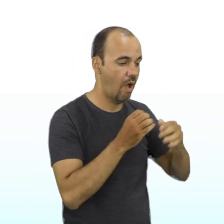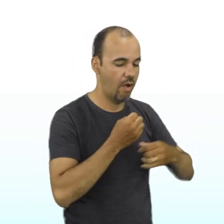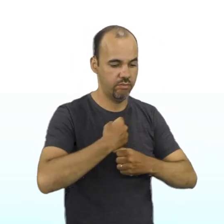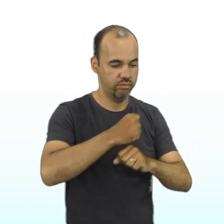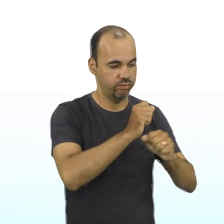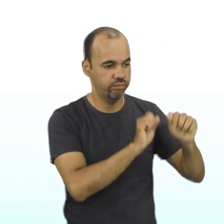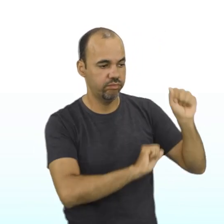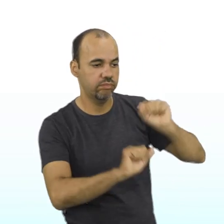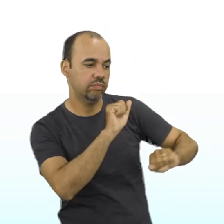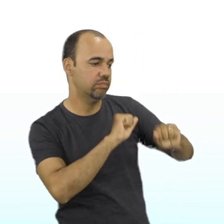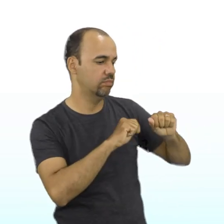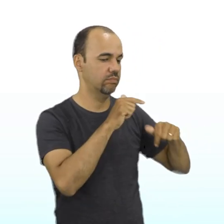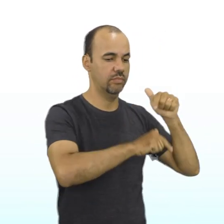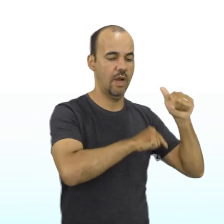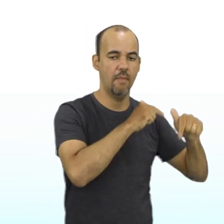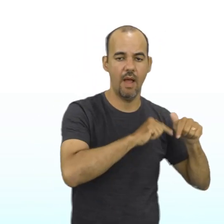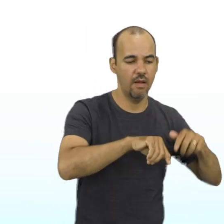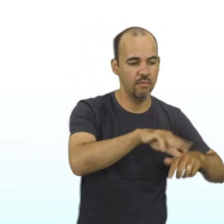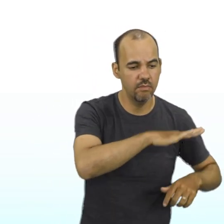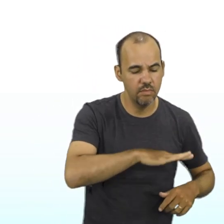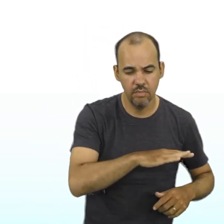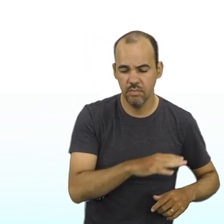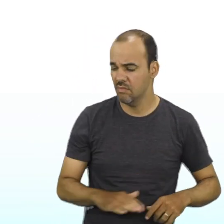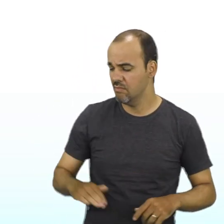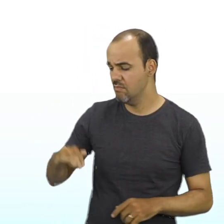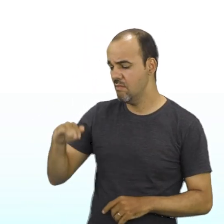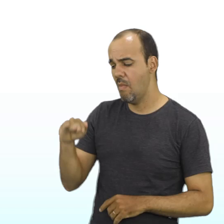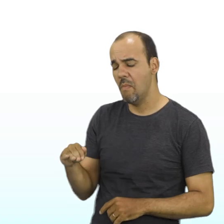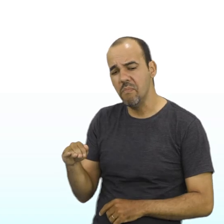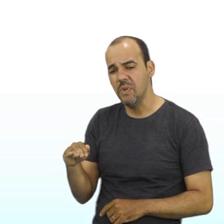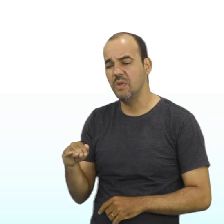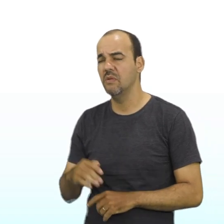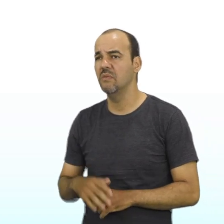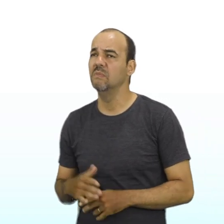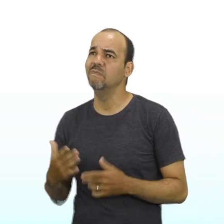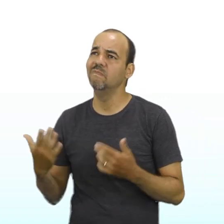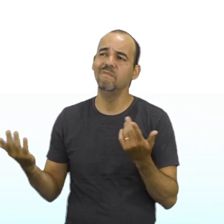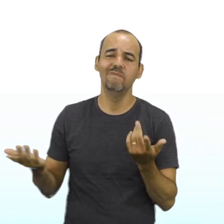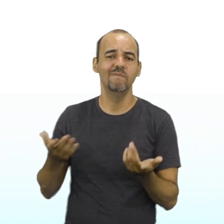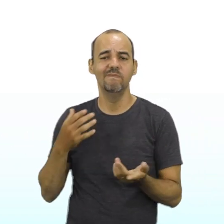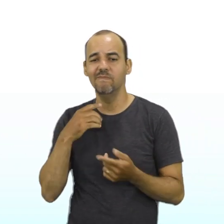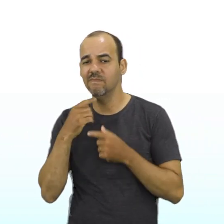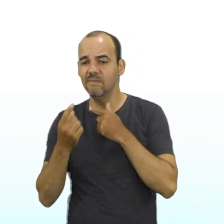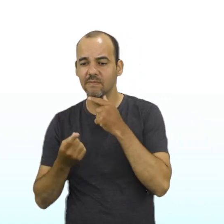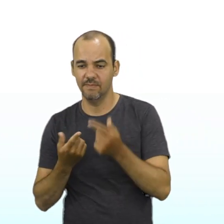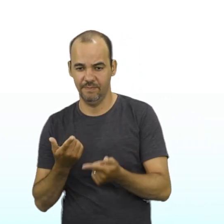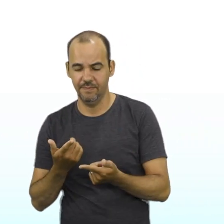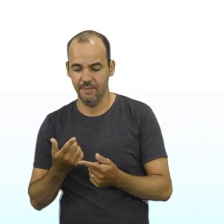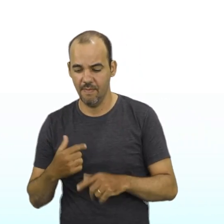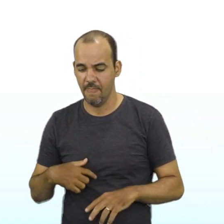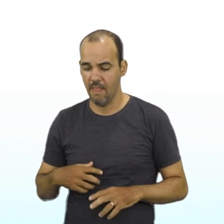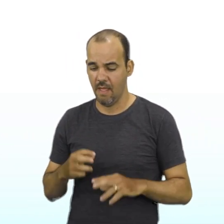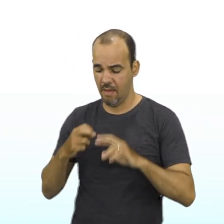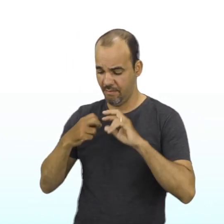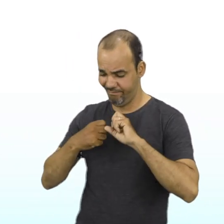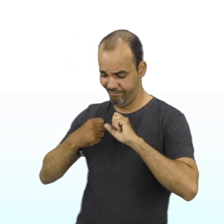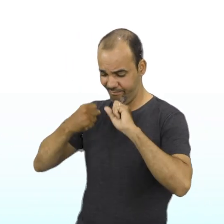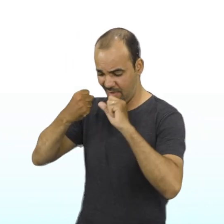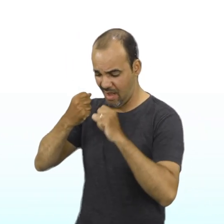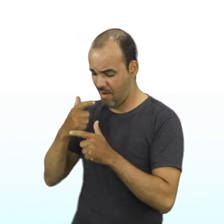menino parece não poder fazer nada bem em classe, né? Então, os problemas que ele tem